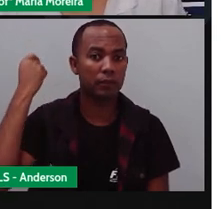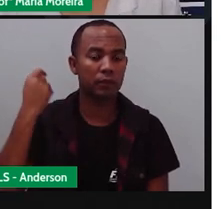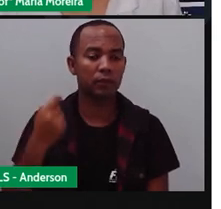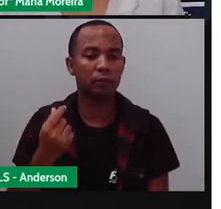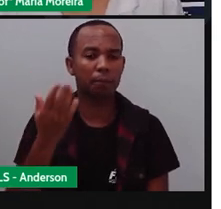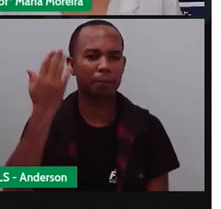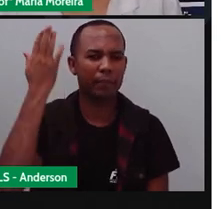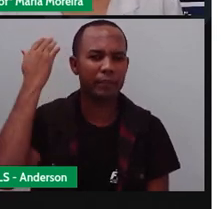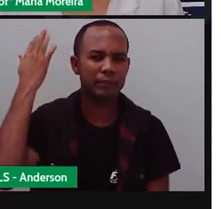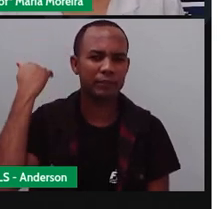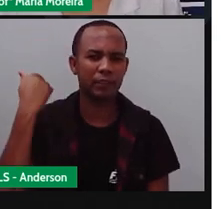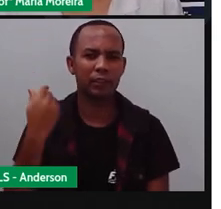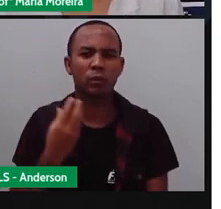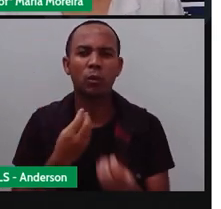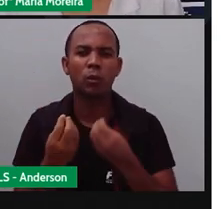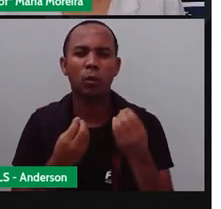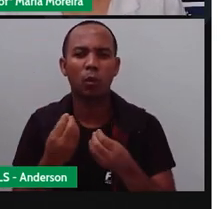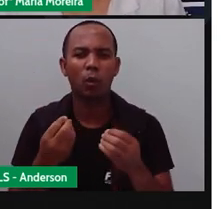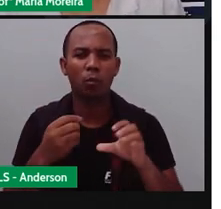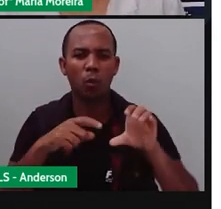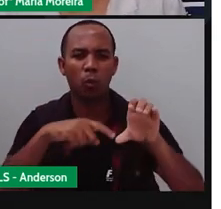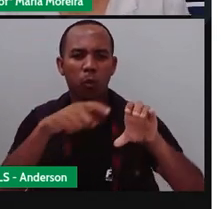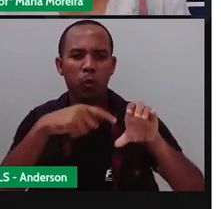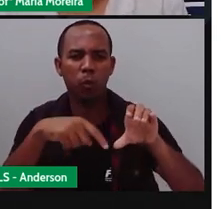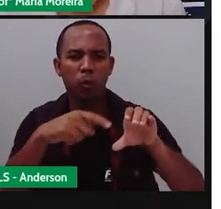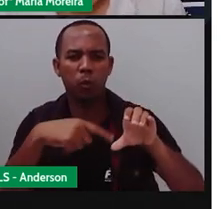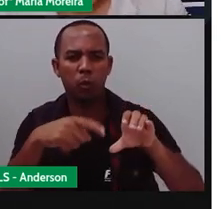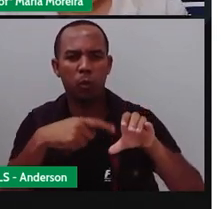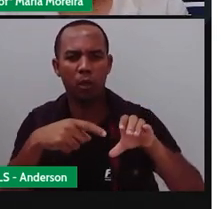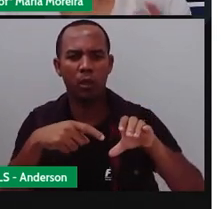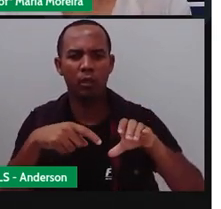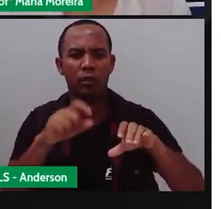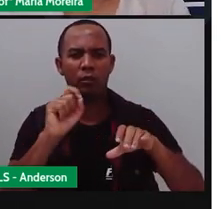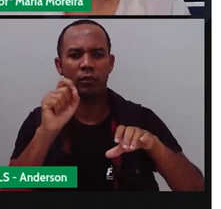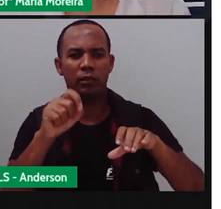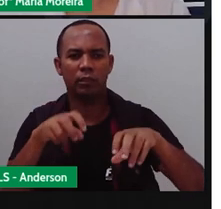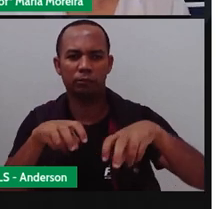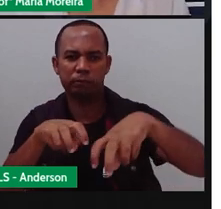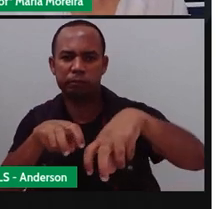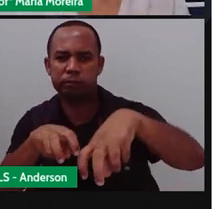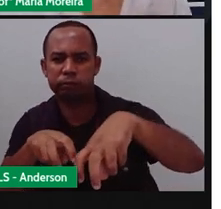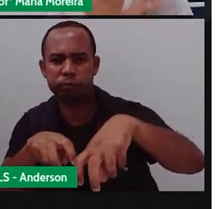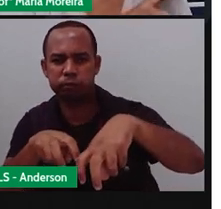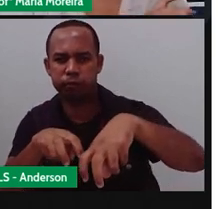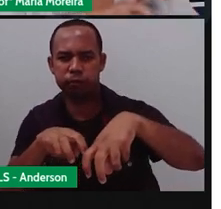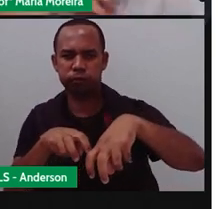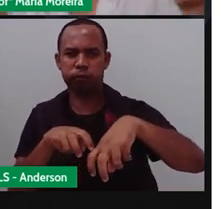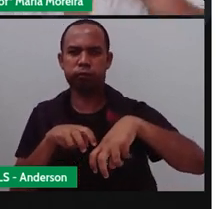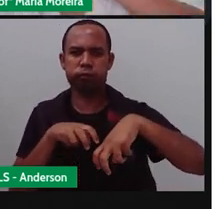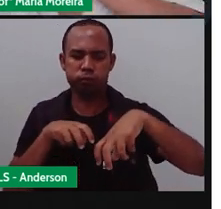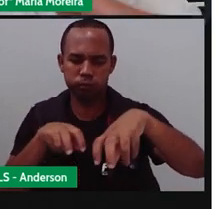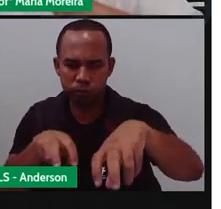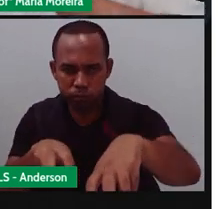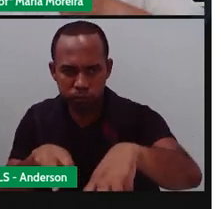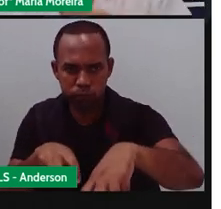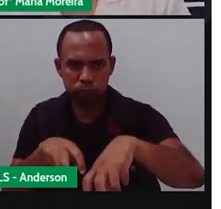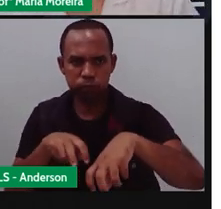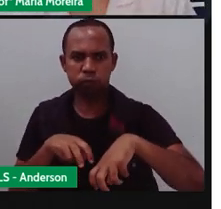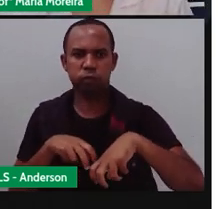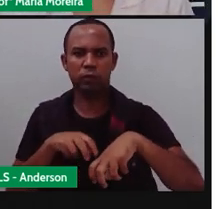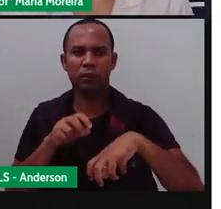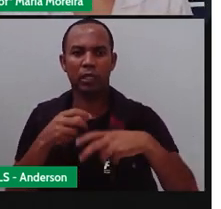época motores e boi e veículos projetados para puxa olha o que a pro falou que se o trator ele foi projetado para